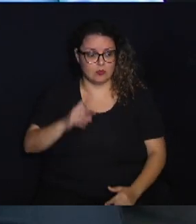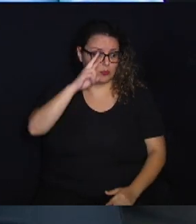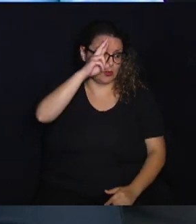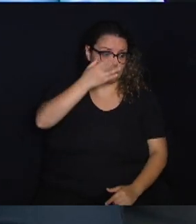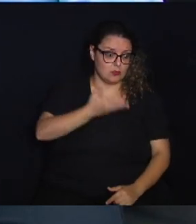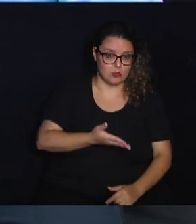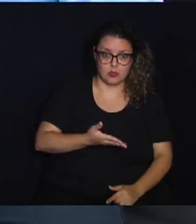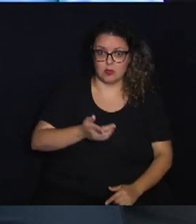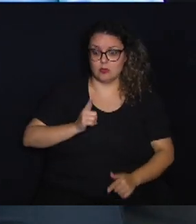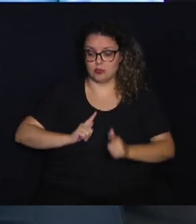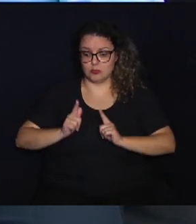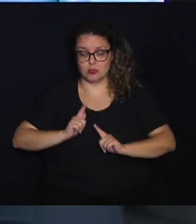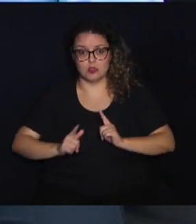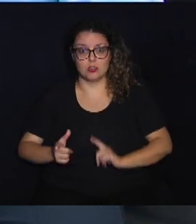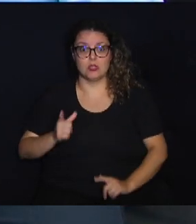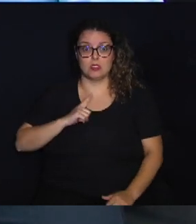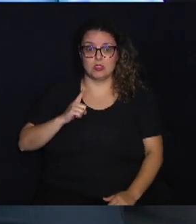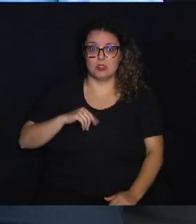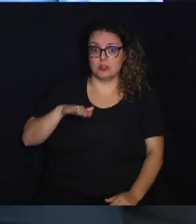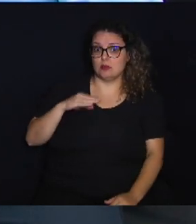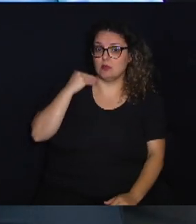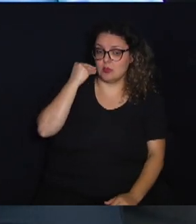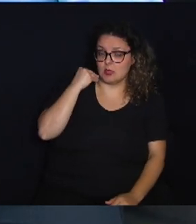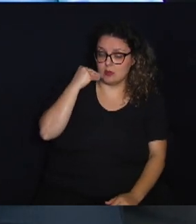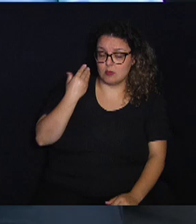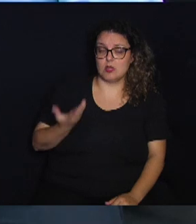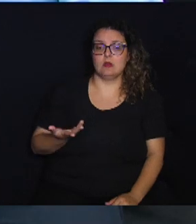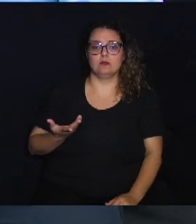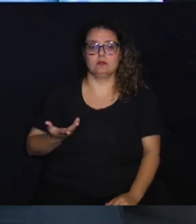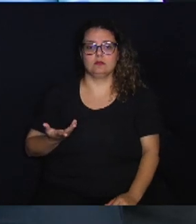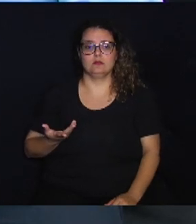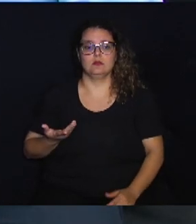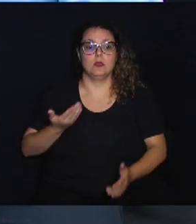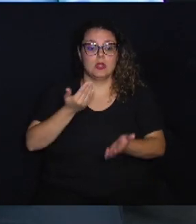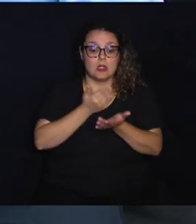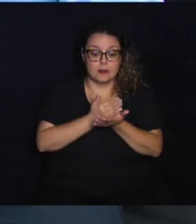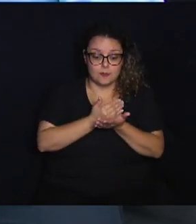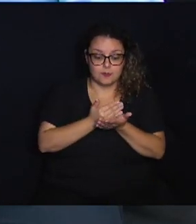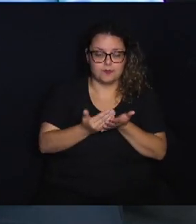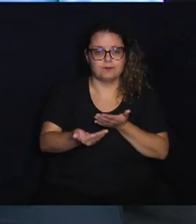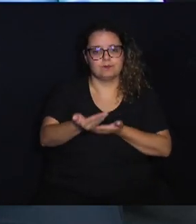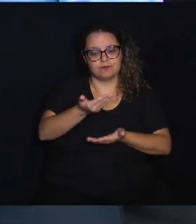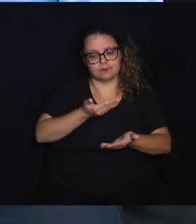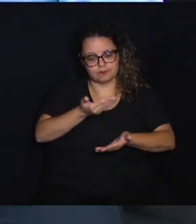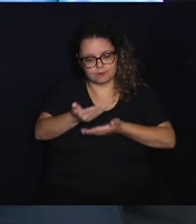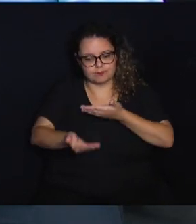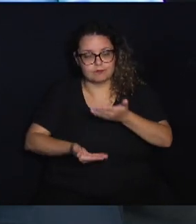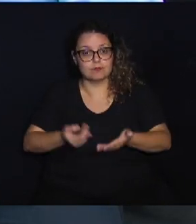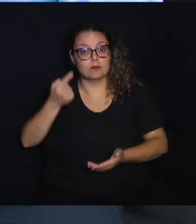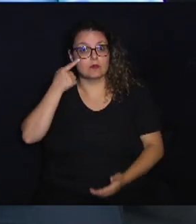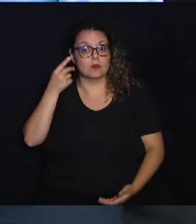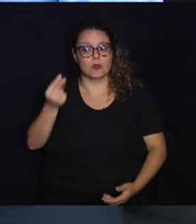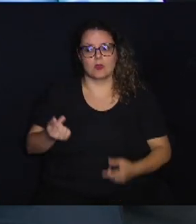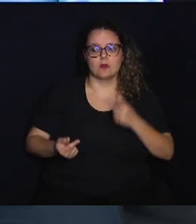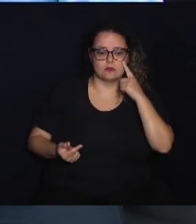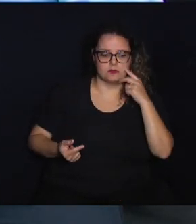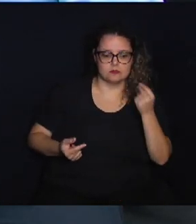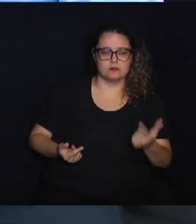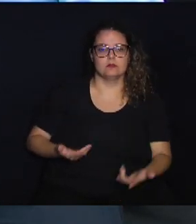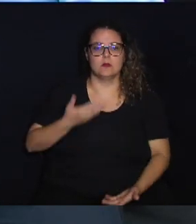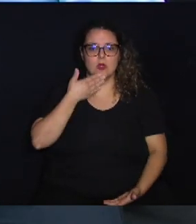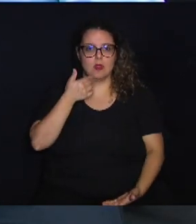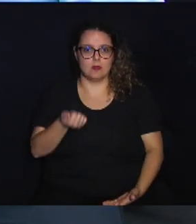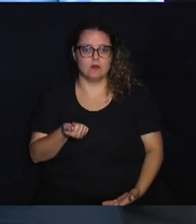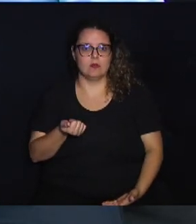para um gestor que tenha mais experiência. Então, aí você começa a trocar essas ideias para aprimorar